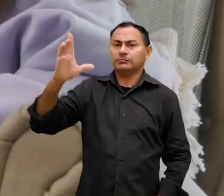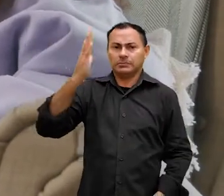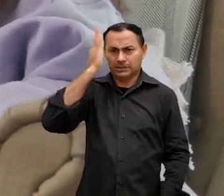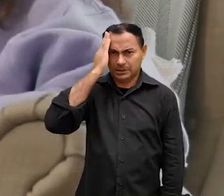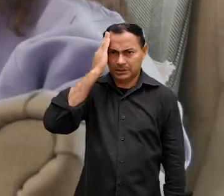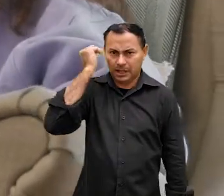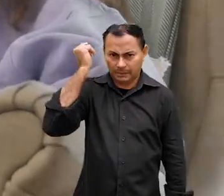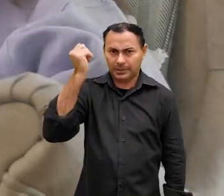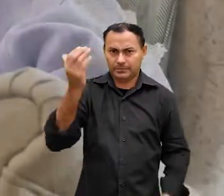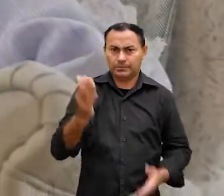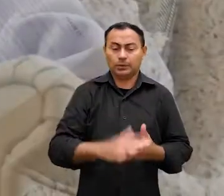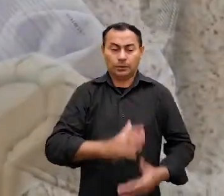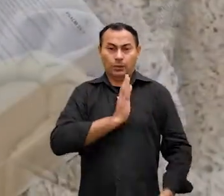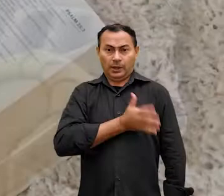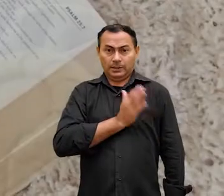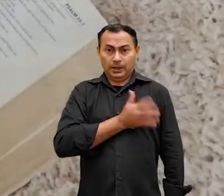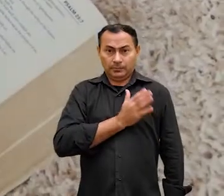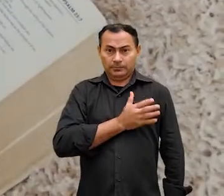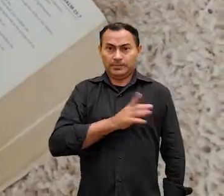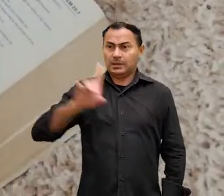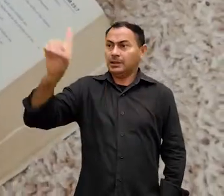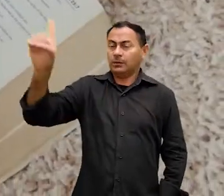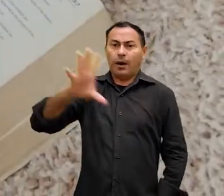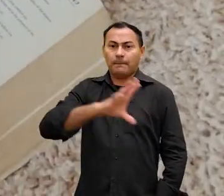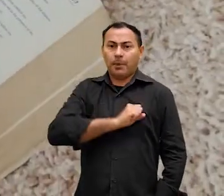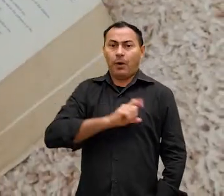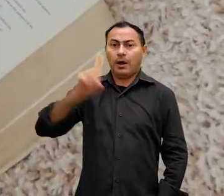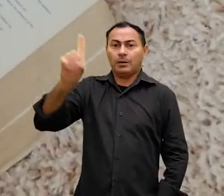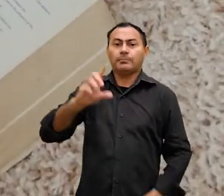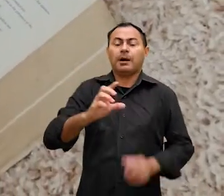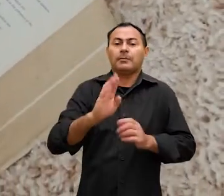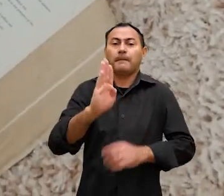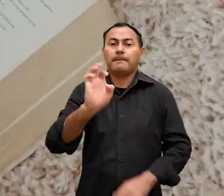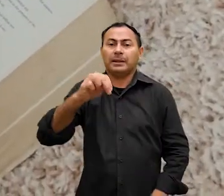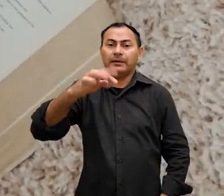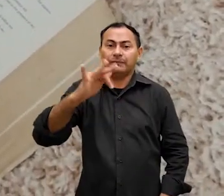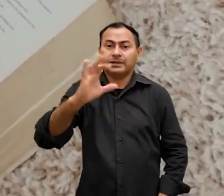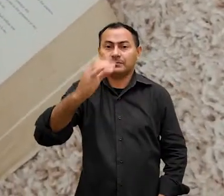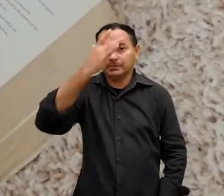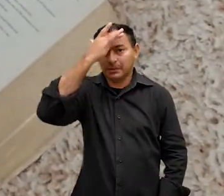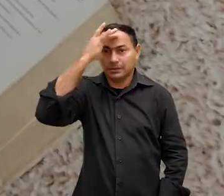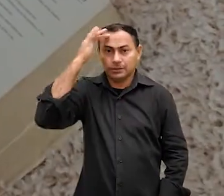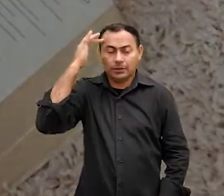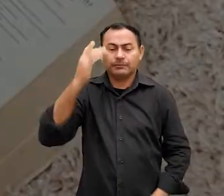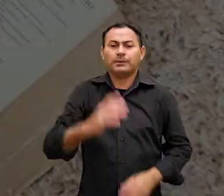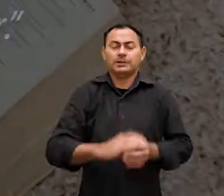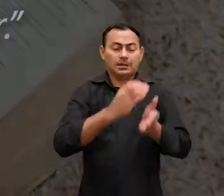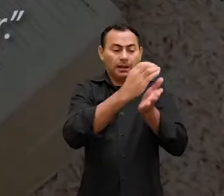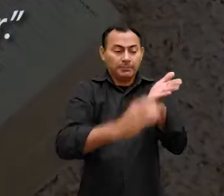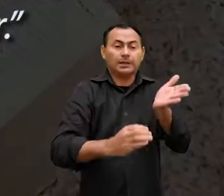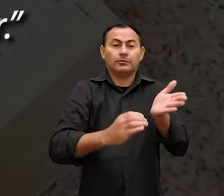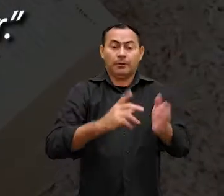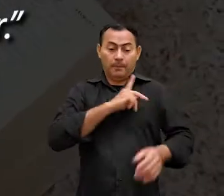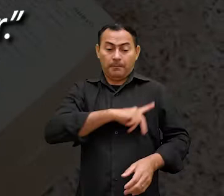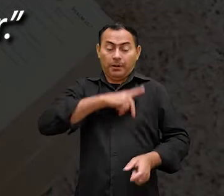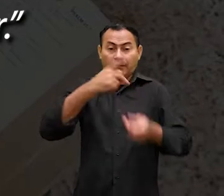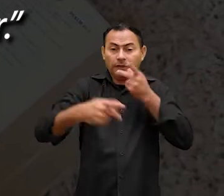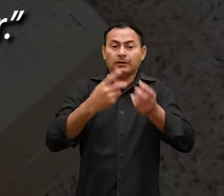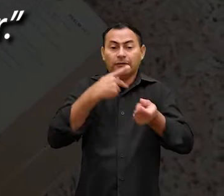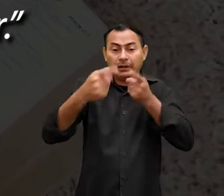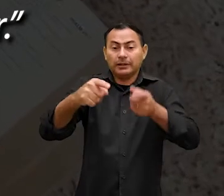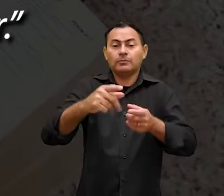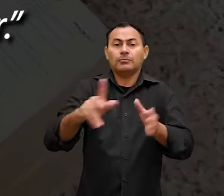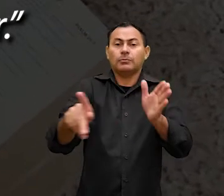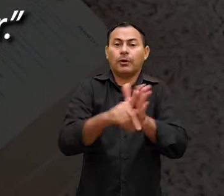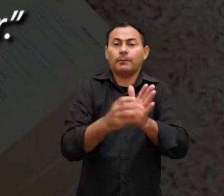sabe? Do coração de Deus, do amor dele para benefício do homem. Neste capítulo mesmo, Paulo diz, estou dizendo isso